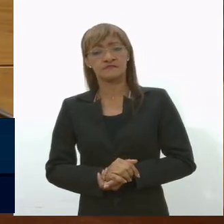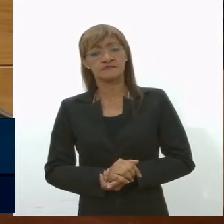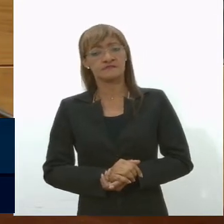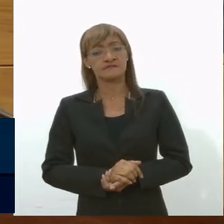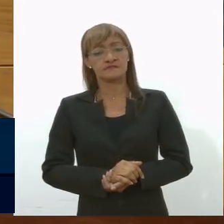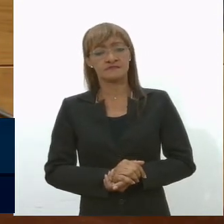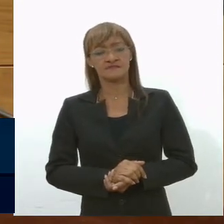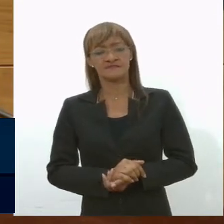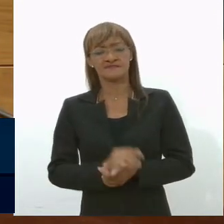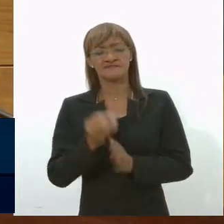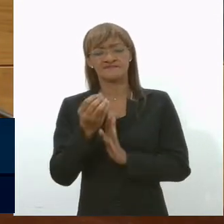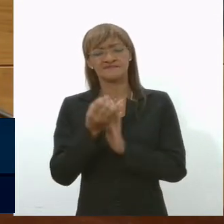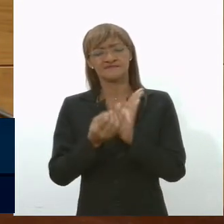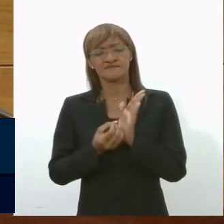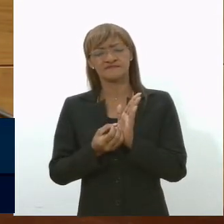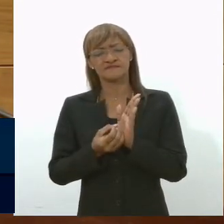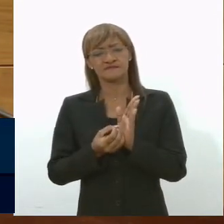Ofício número